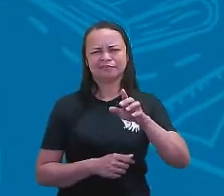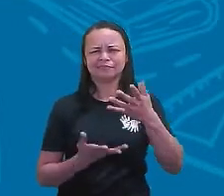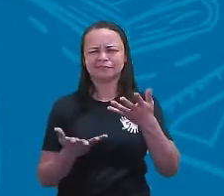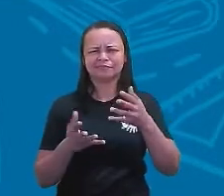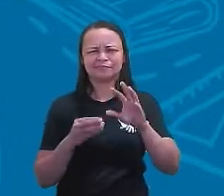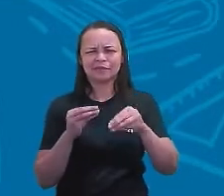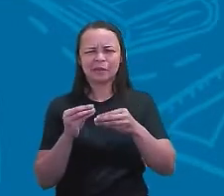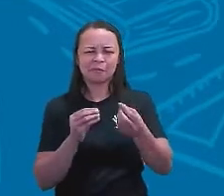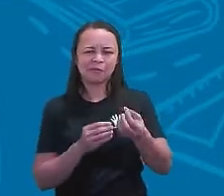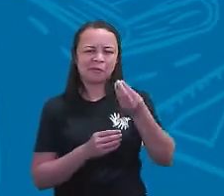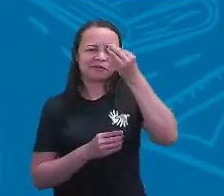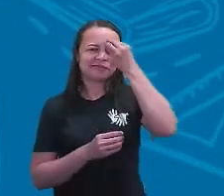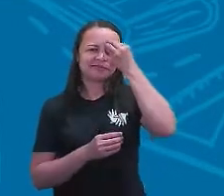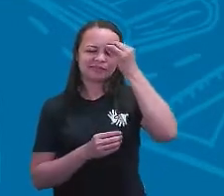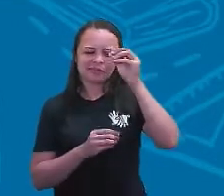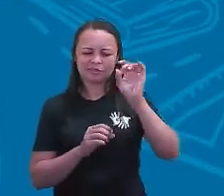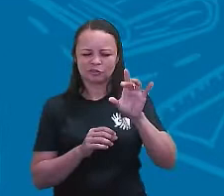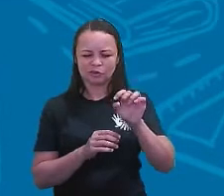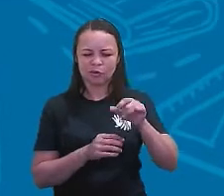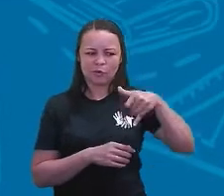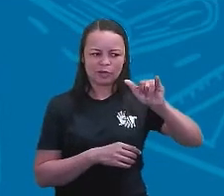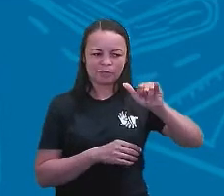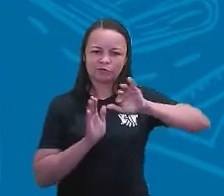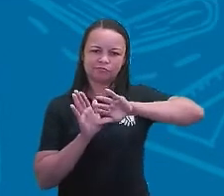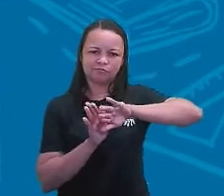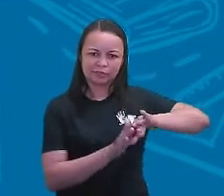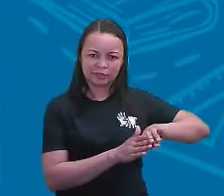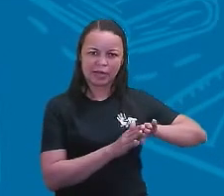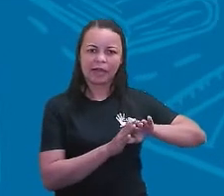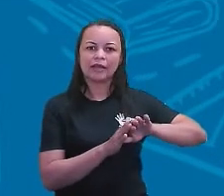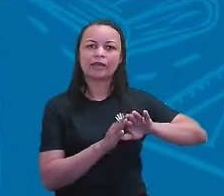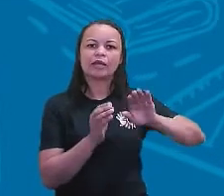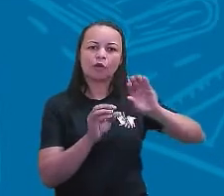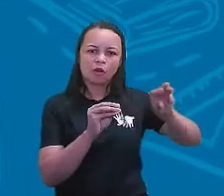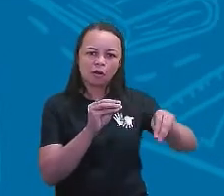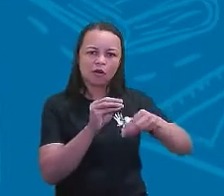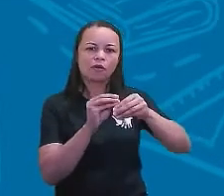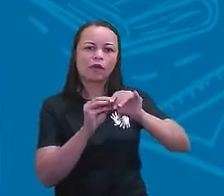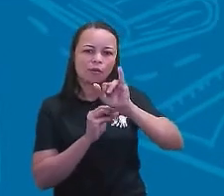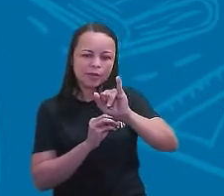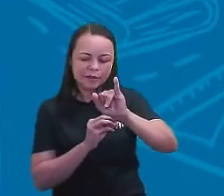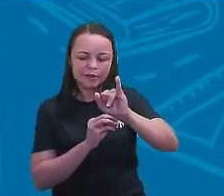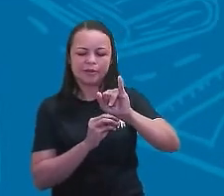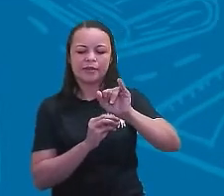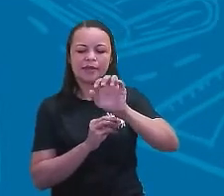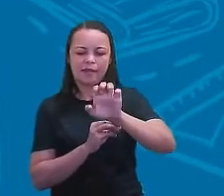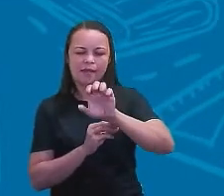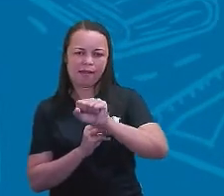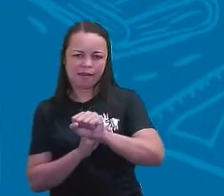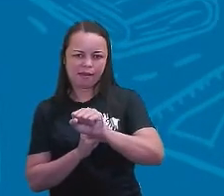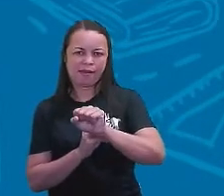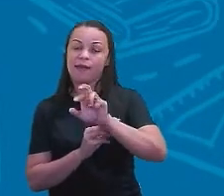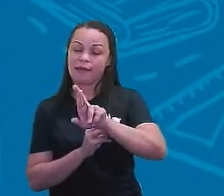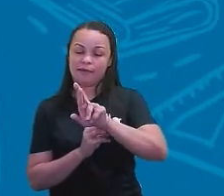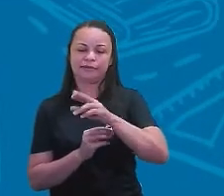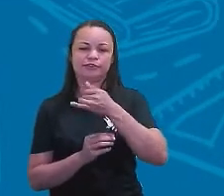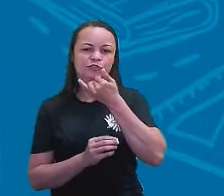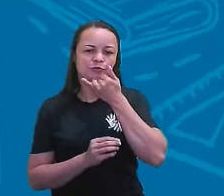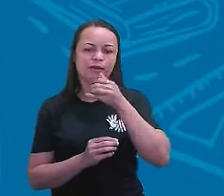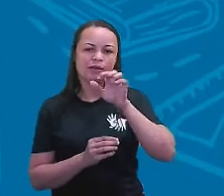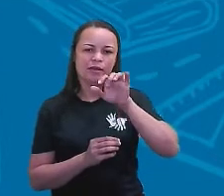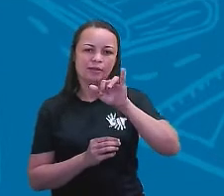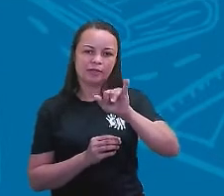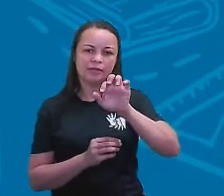só memorizar. A mesma coisa crazy. Y vai embora e acrescenta, coloca o I,